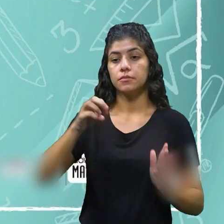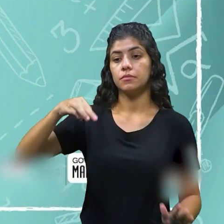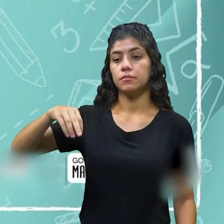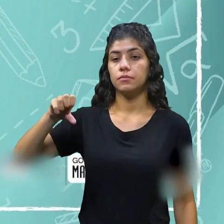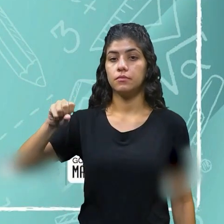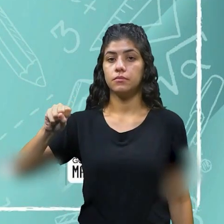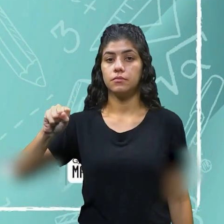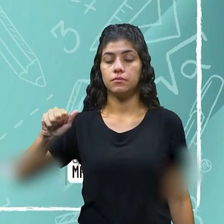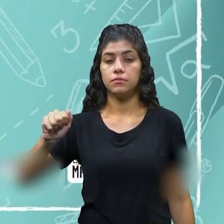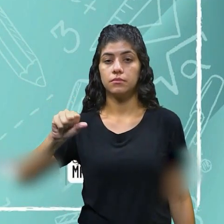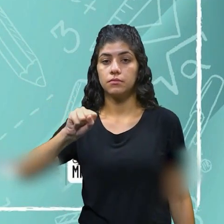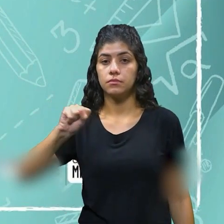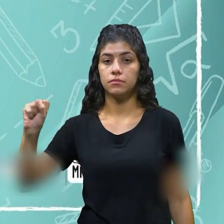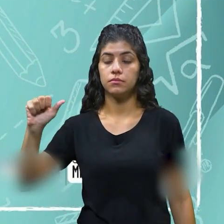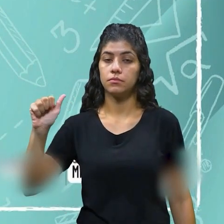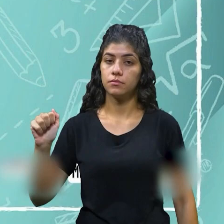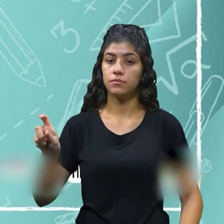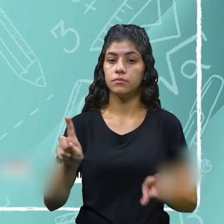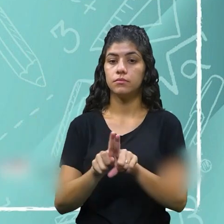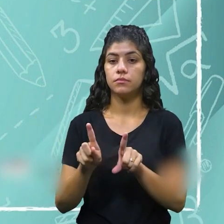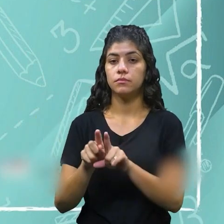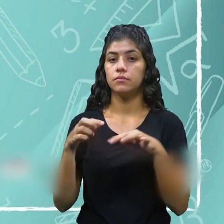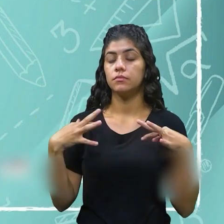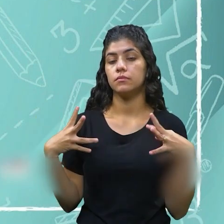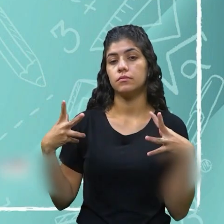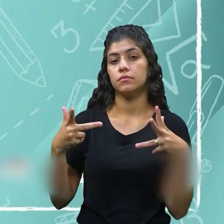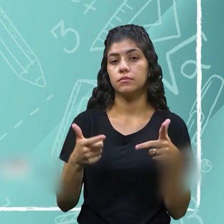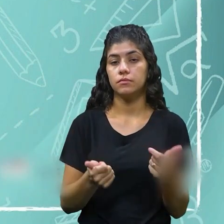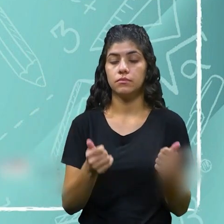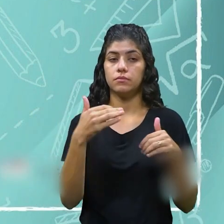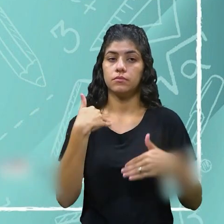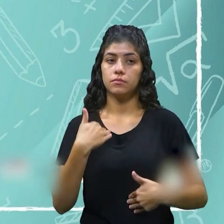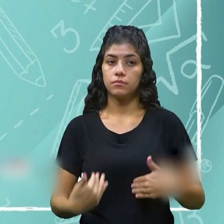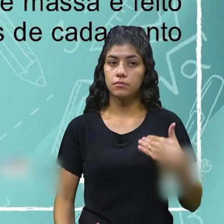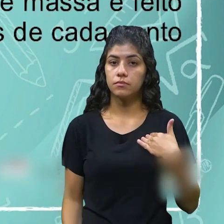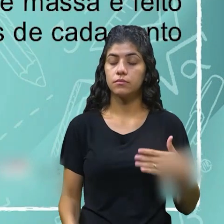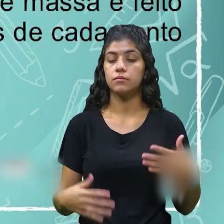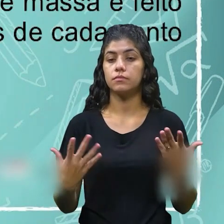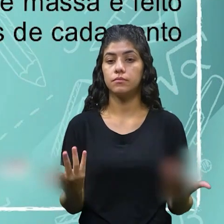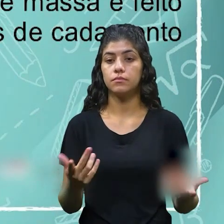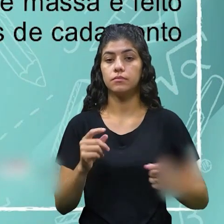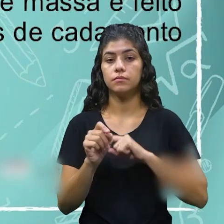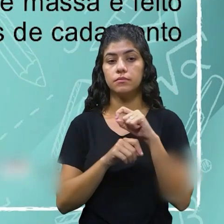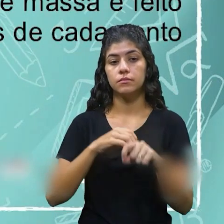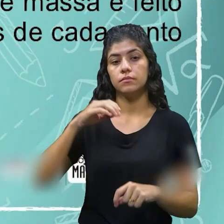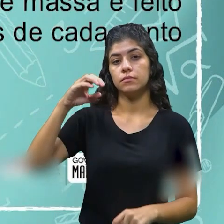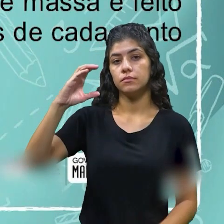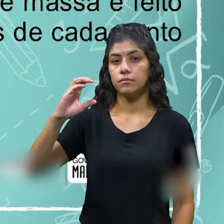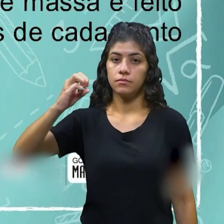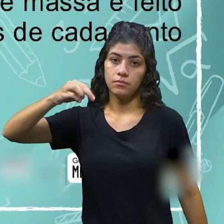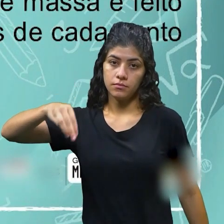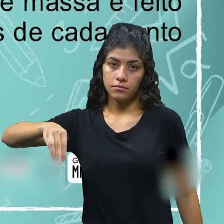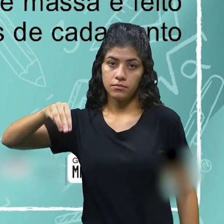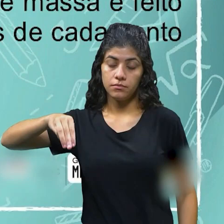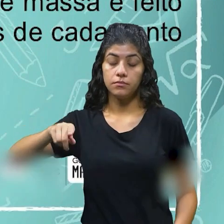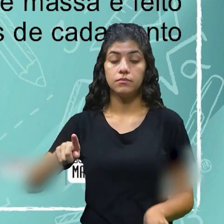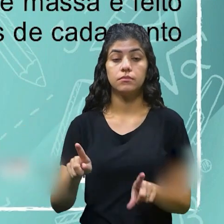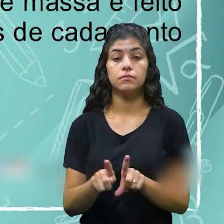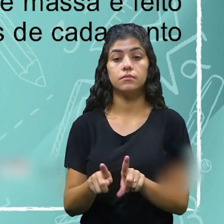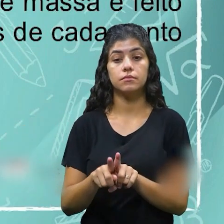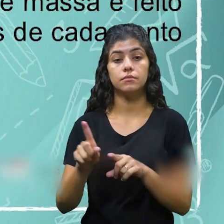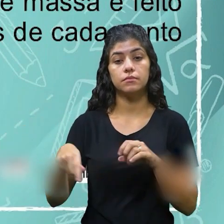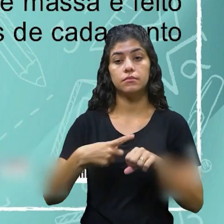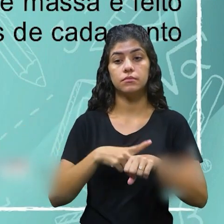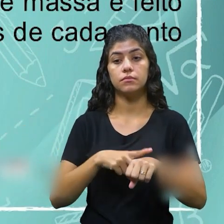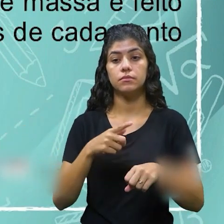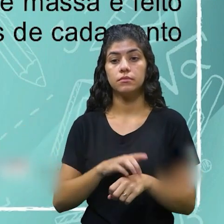resultante total das massas das partículas é a massa total do corpo. Seja o CM, que é o centro de massa, tá?